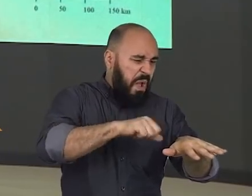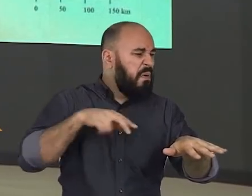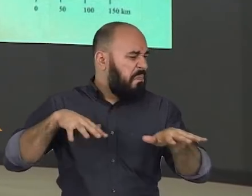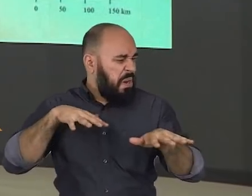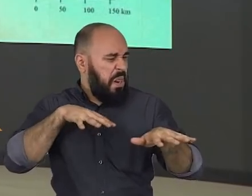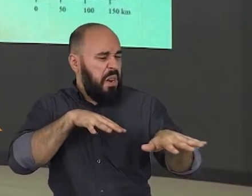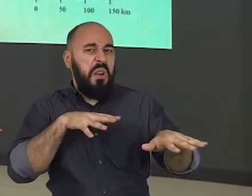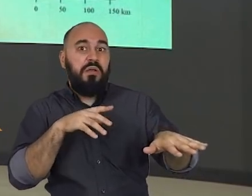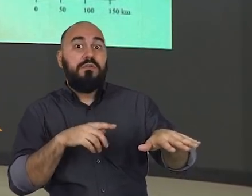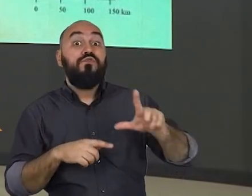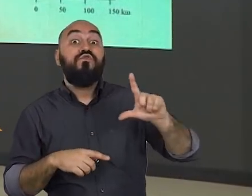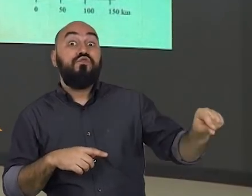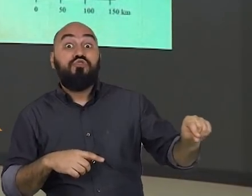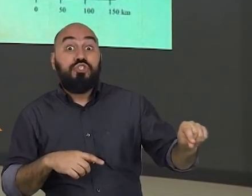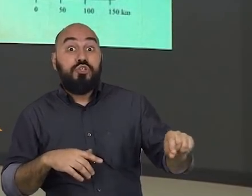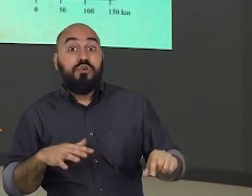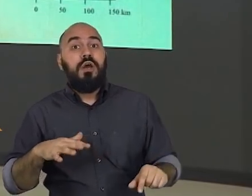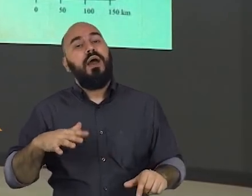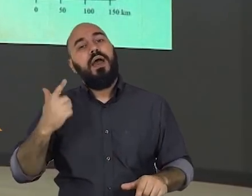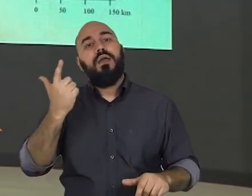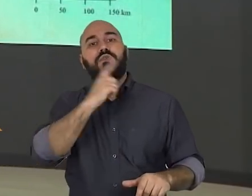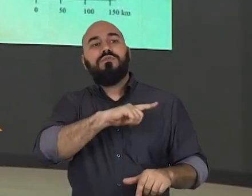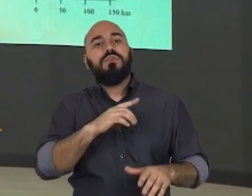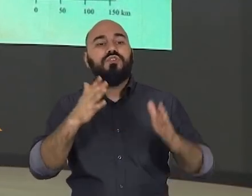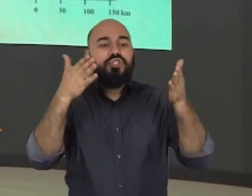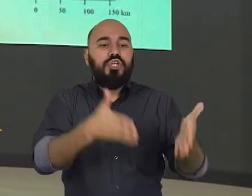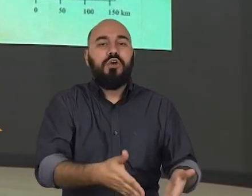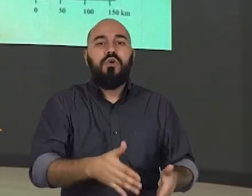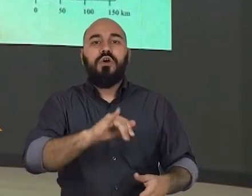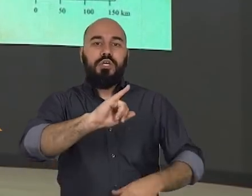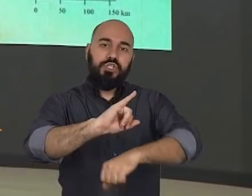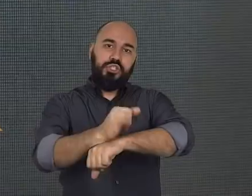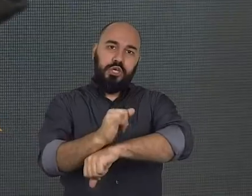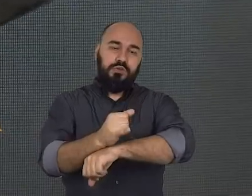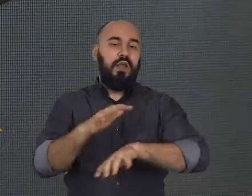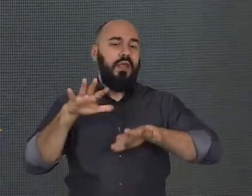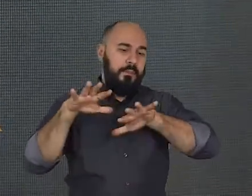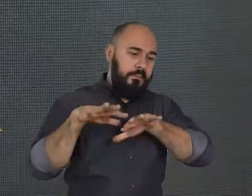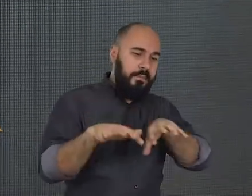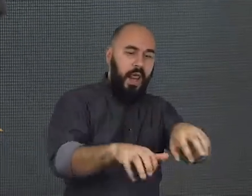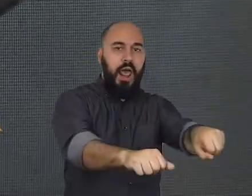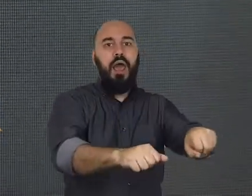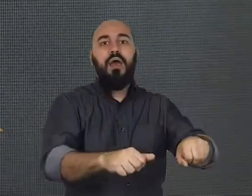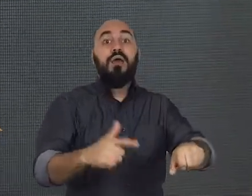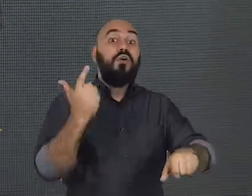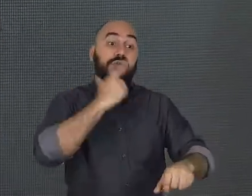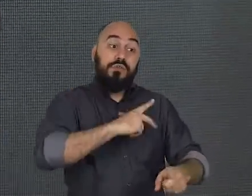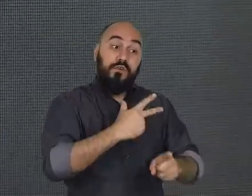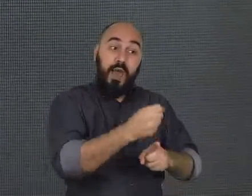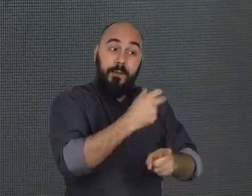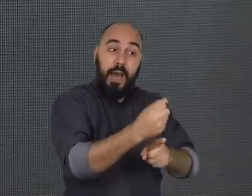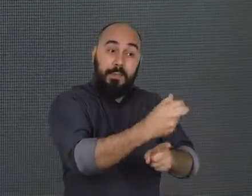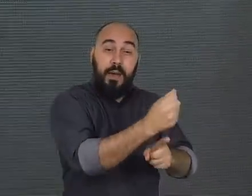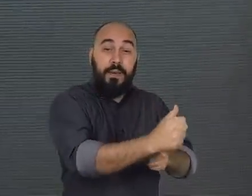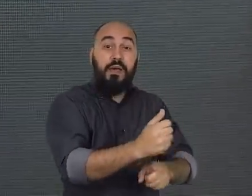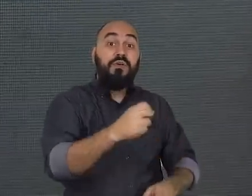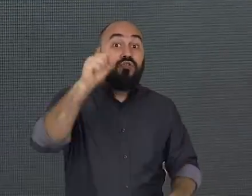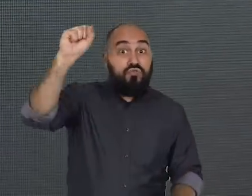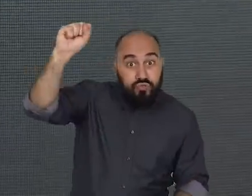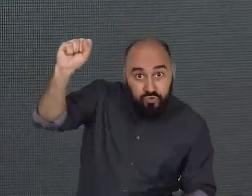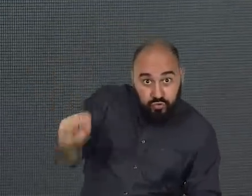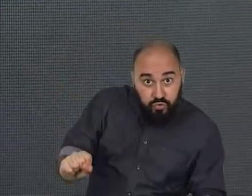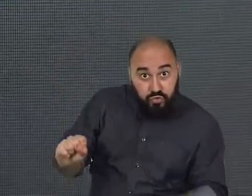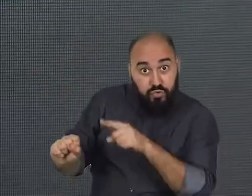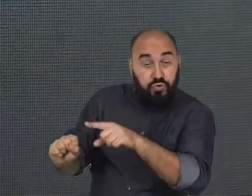formariam o Estado de Israel e passa por Jerusalém. É nessa situação que ele, descendo para o sul, chega à cidade